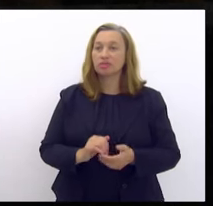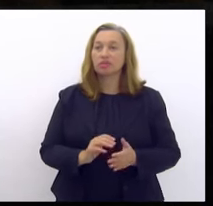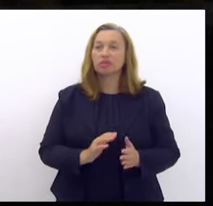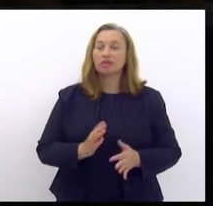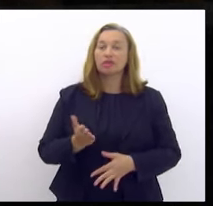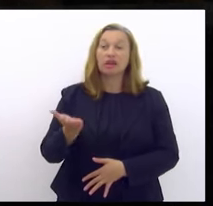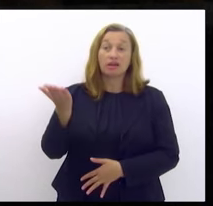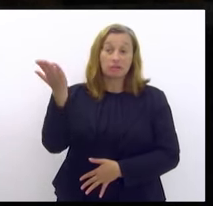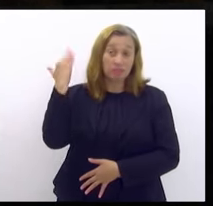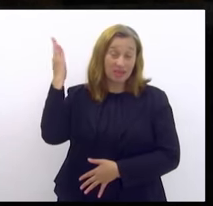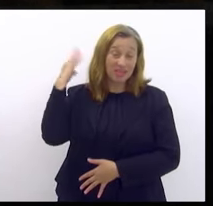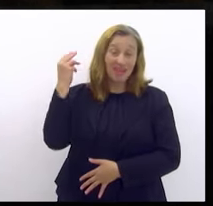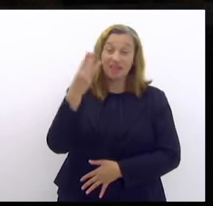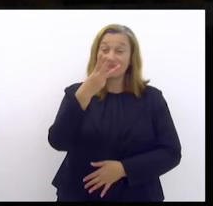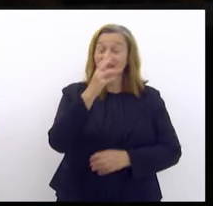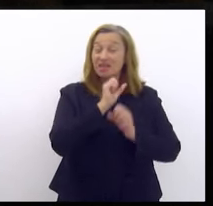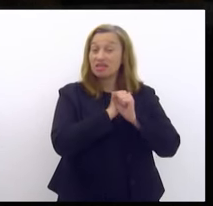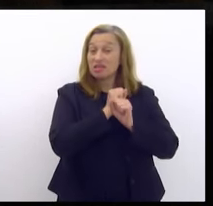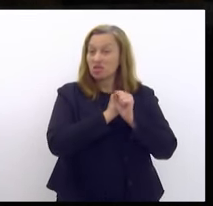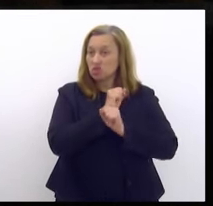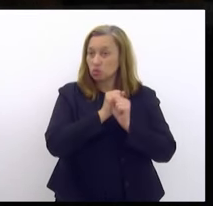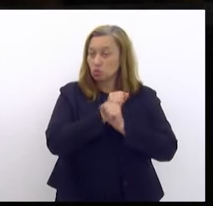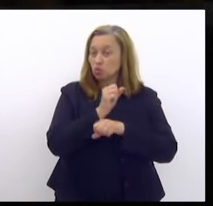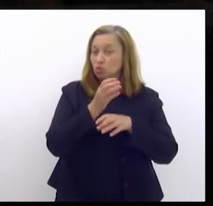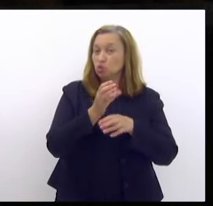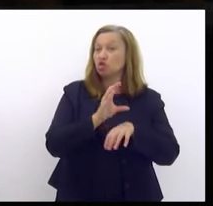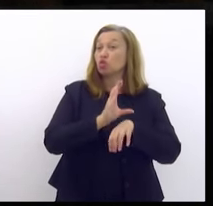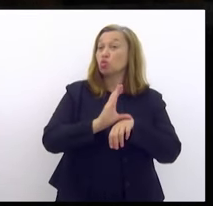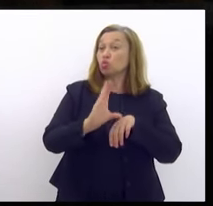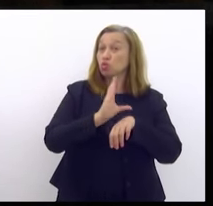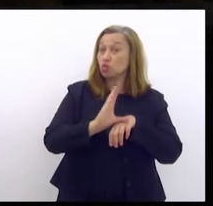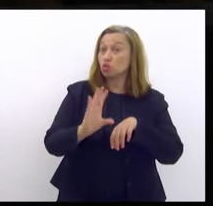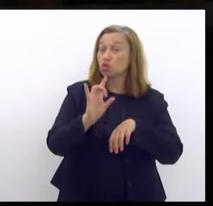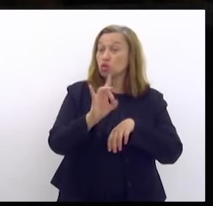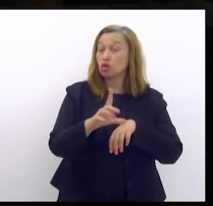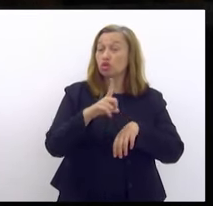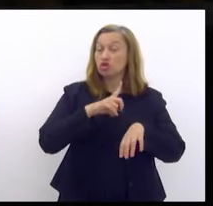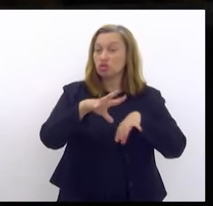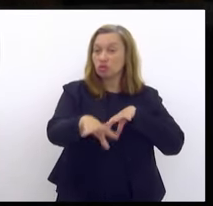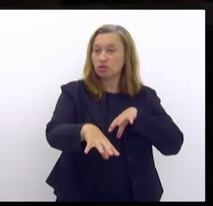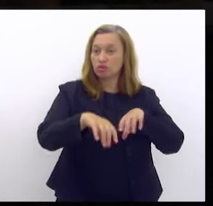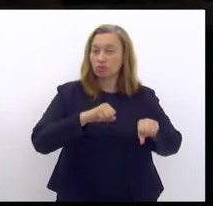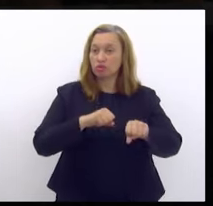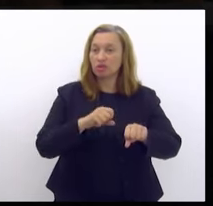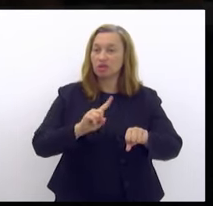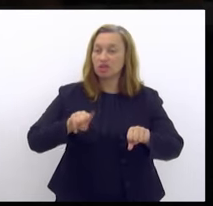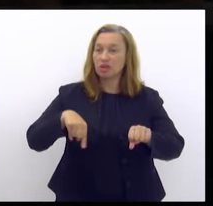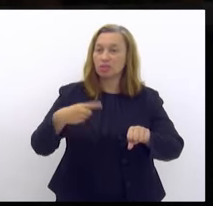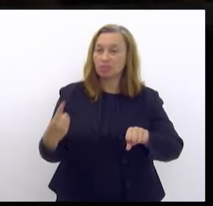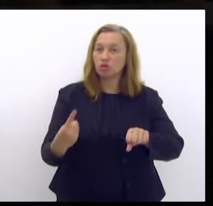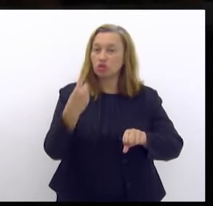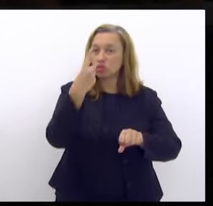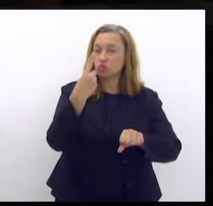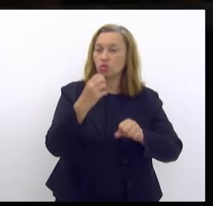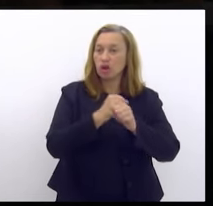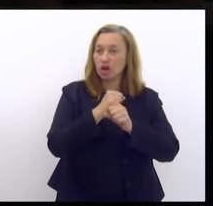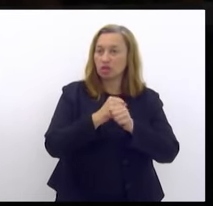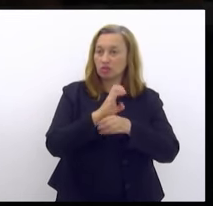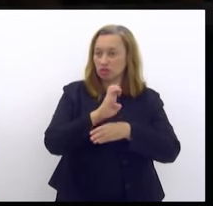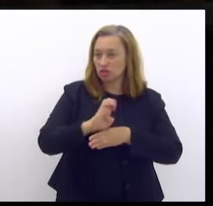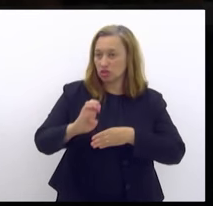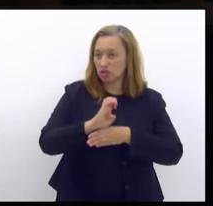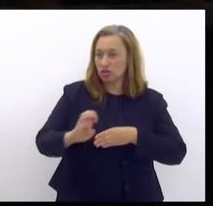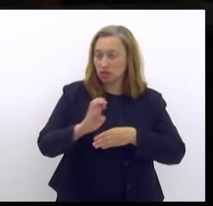fazia 3 anos de curso, mas só tinha o diploma depois de 1 ano de estágio. Acabei